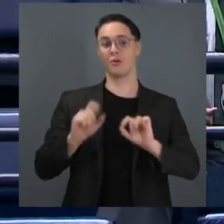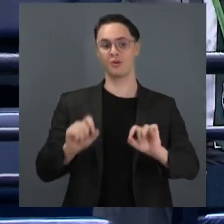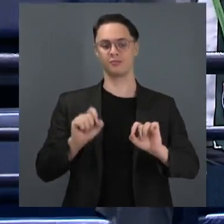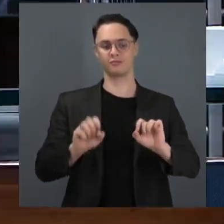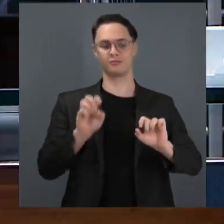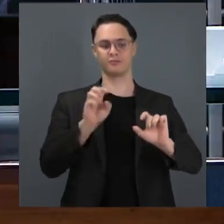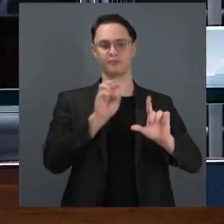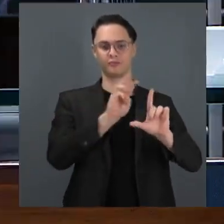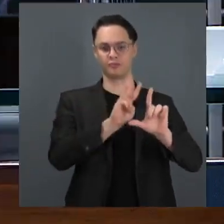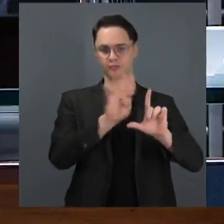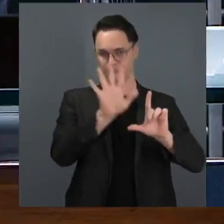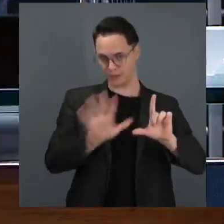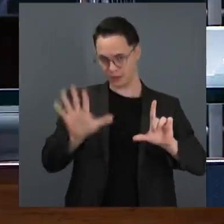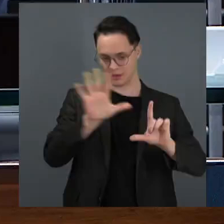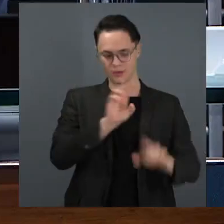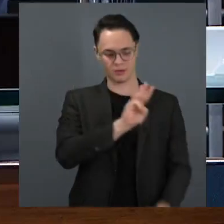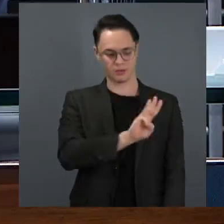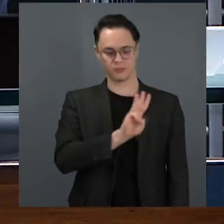site